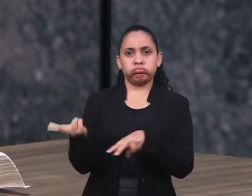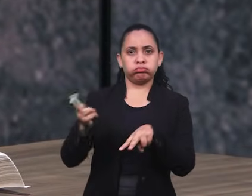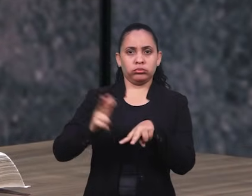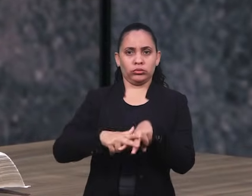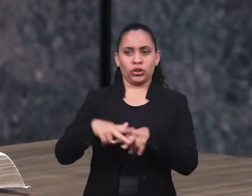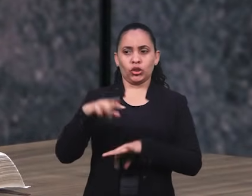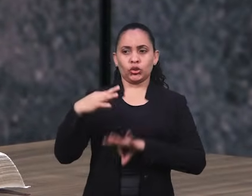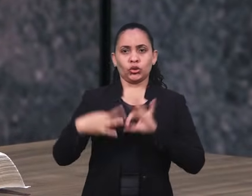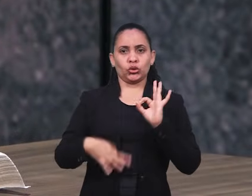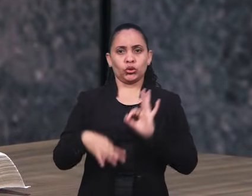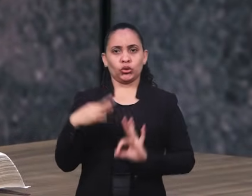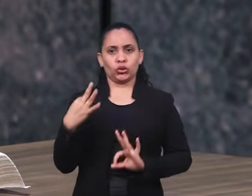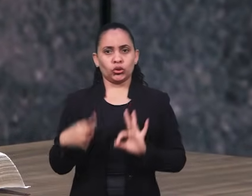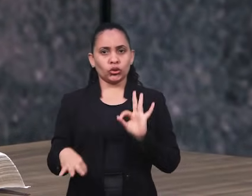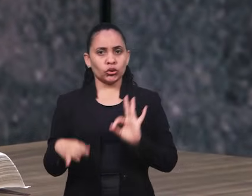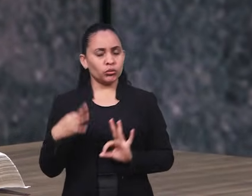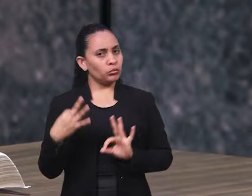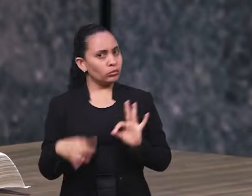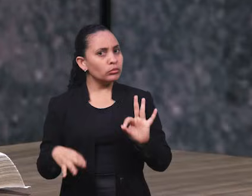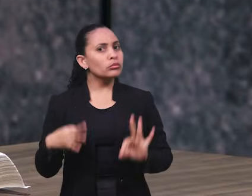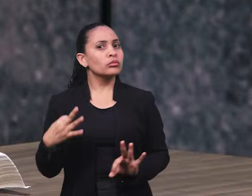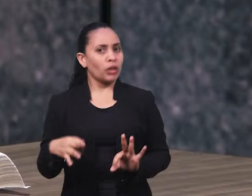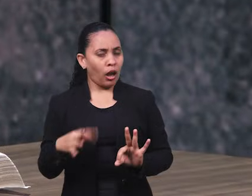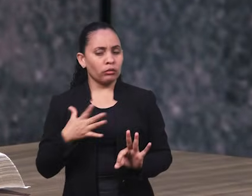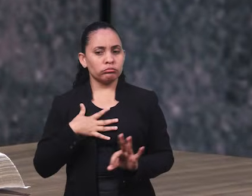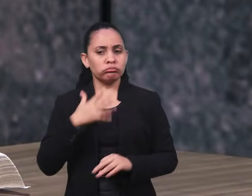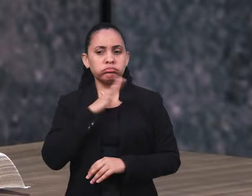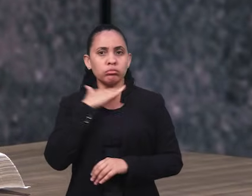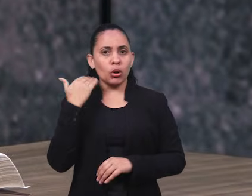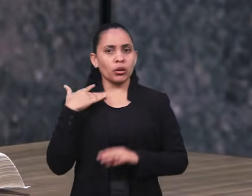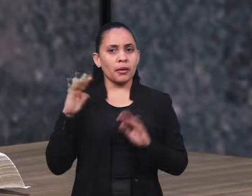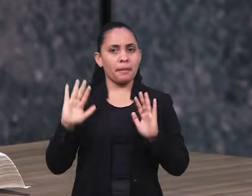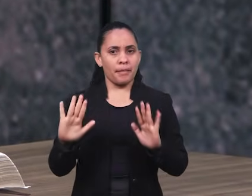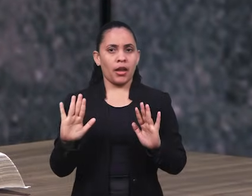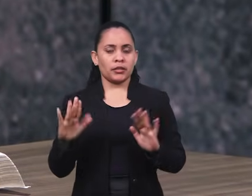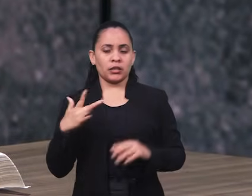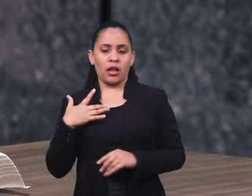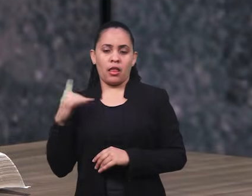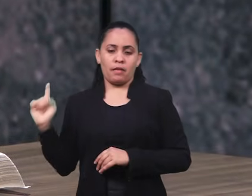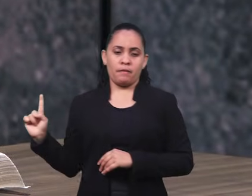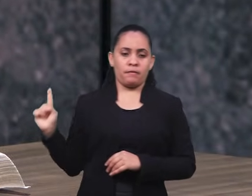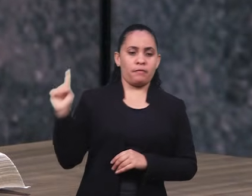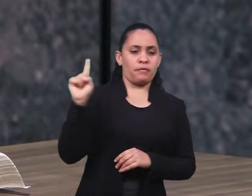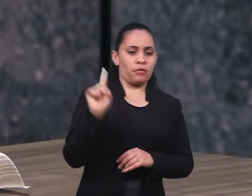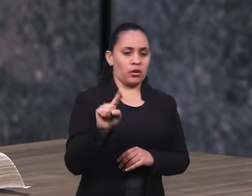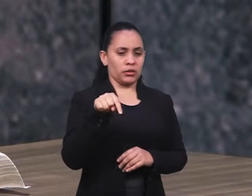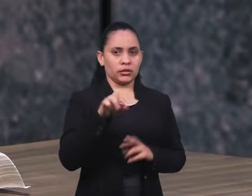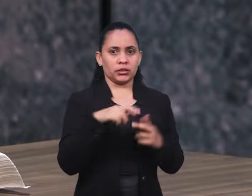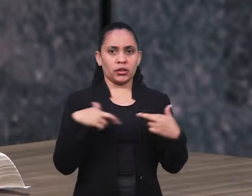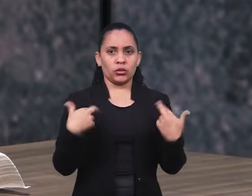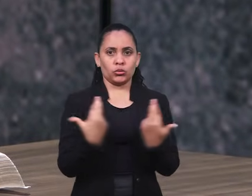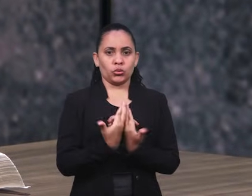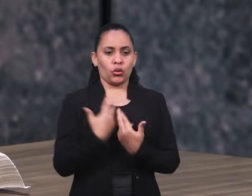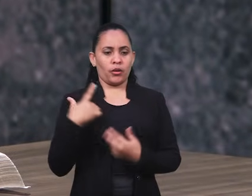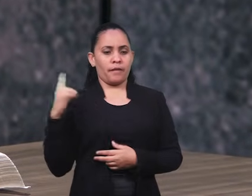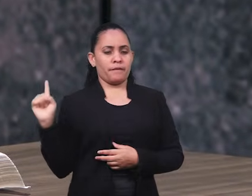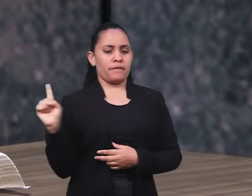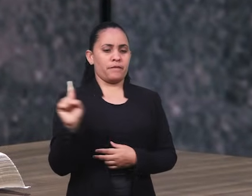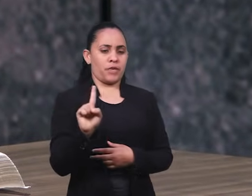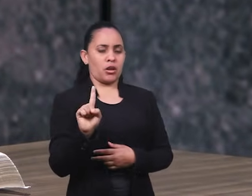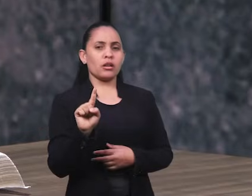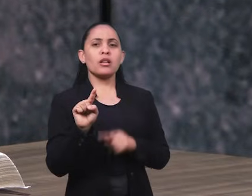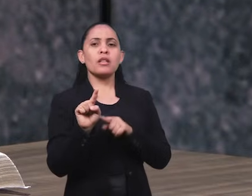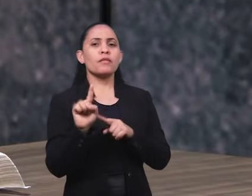possivelmente julgado como herege e, muito provavelmente, executado. Só que ele compareceu nessa dieta com uma coisa